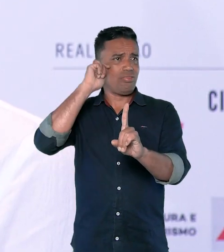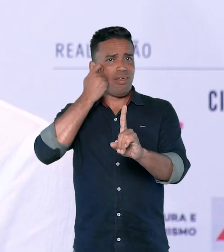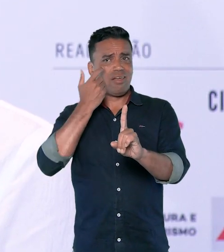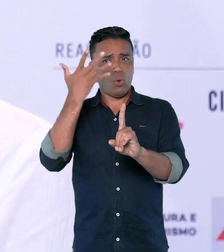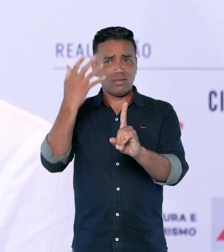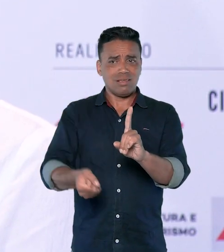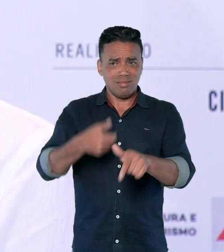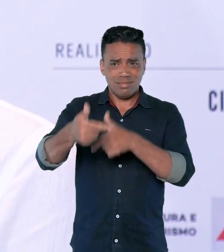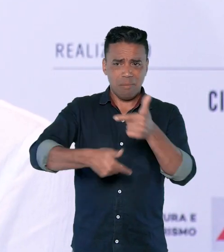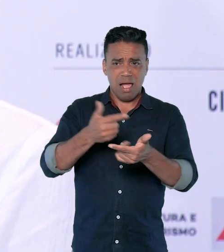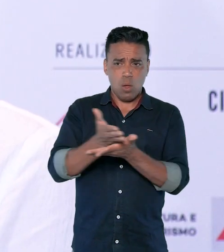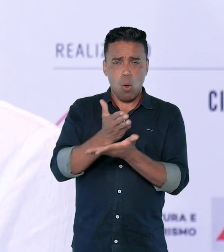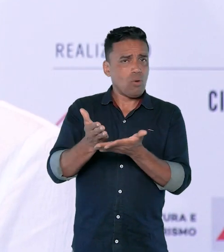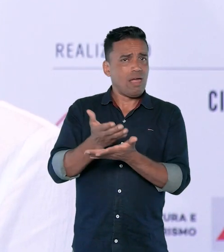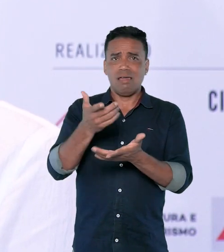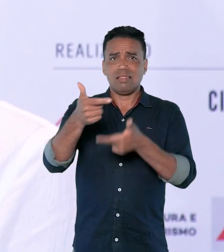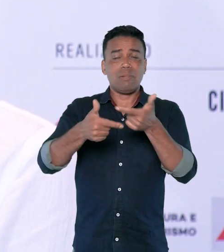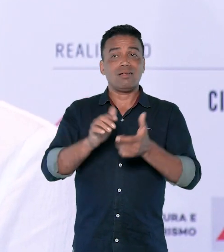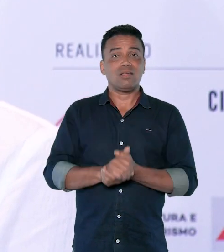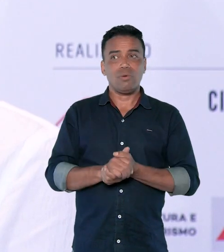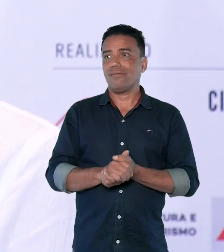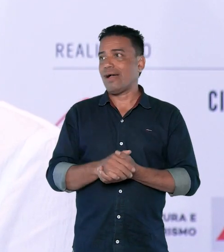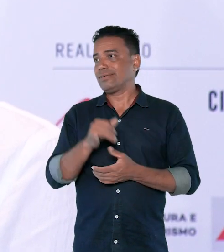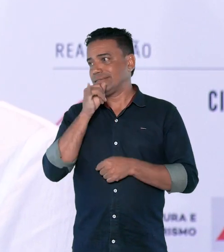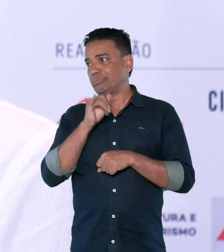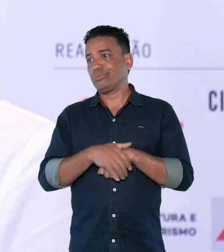é o Joaquim. E ele vai se auto-sabotando